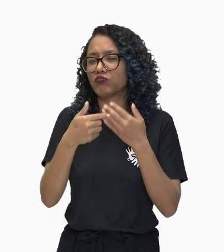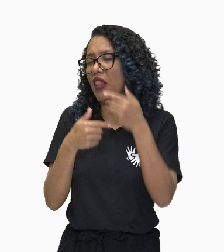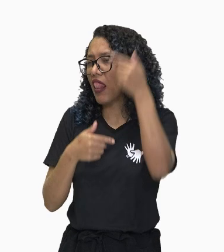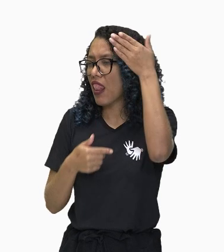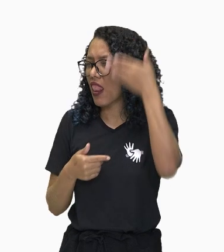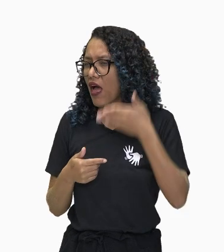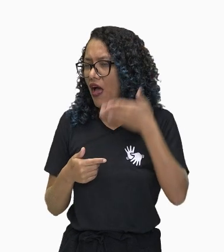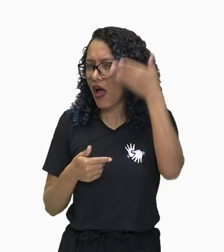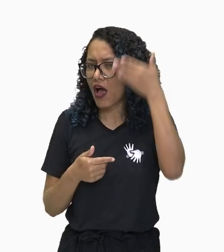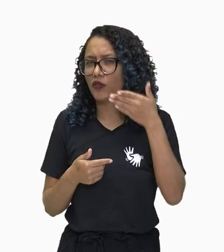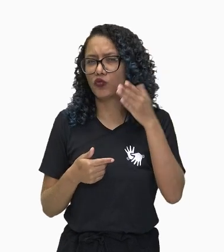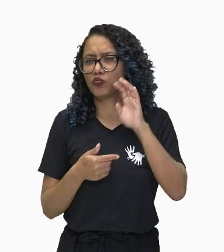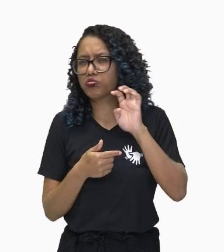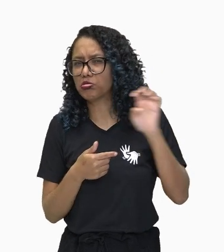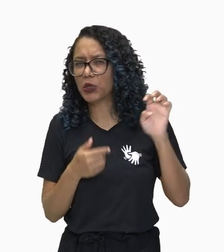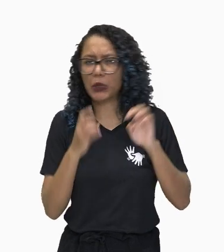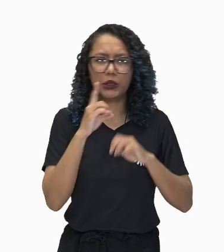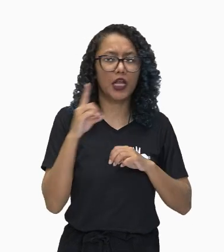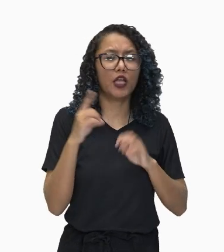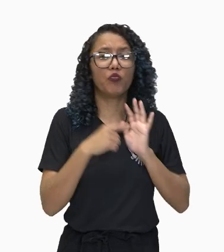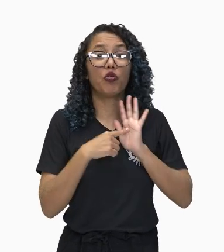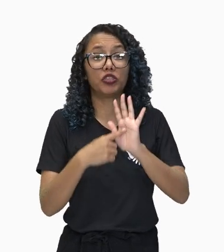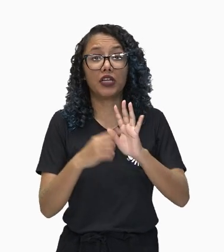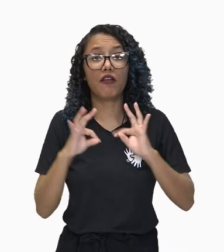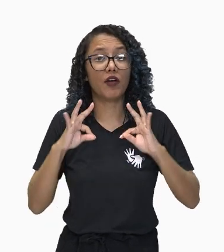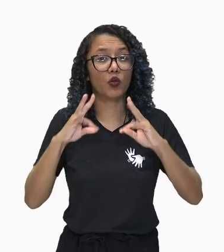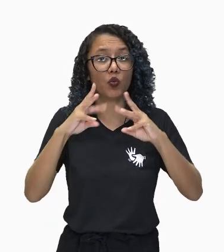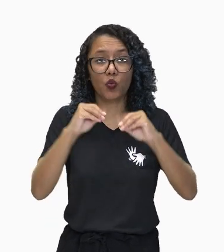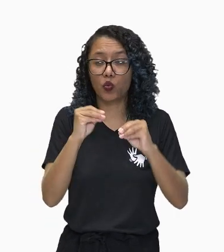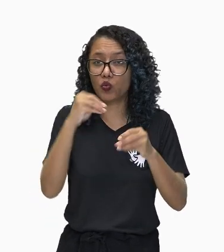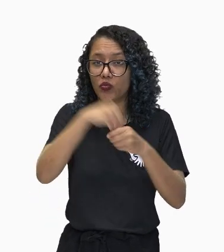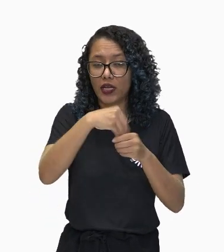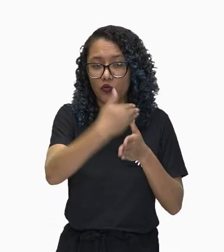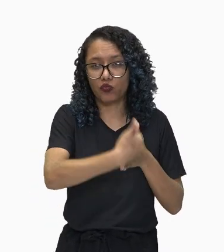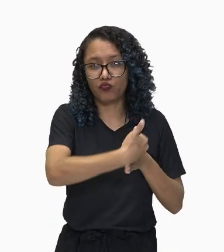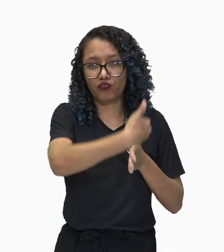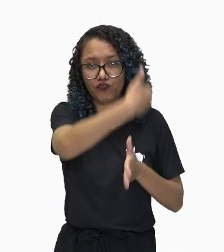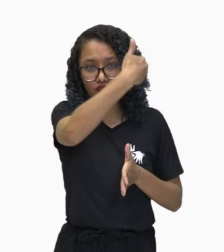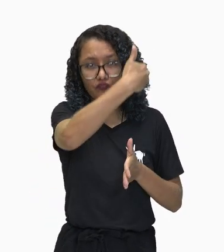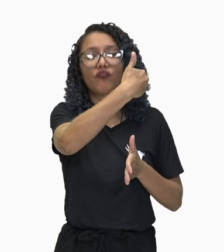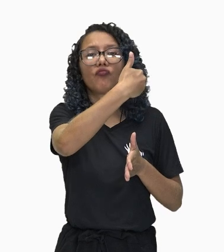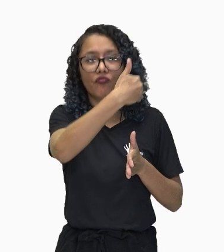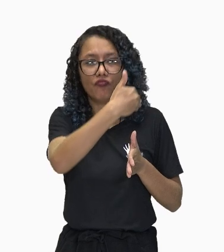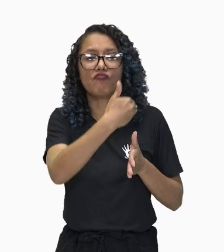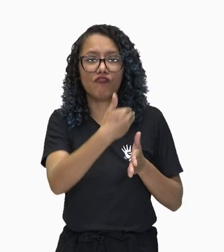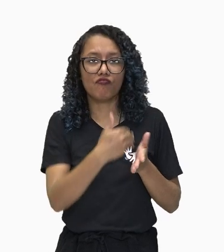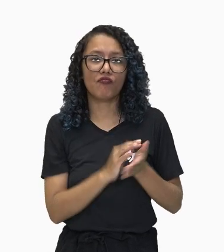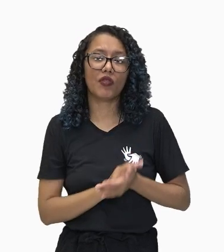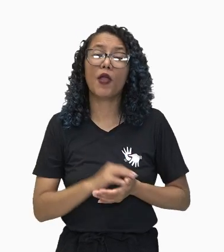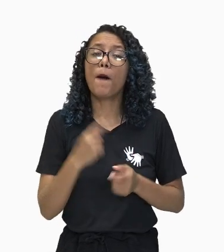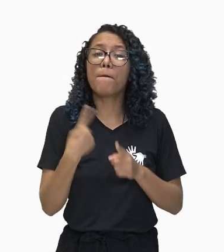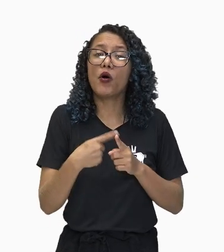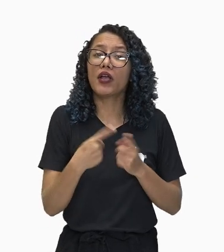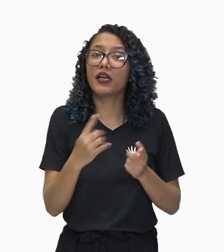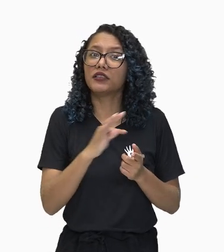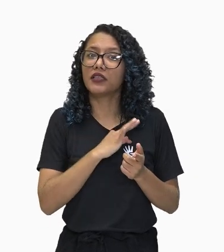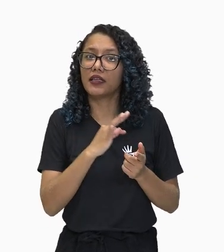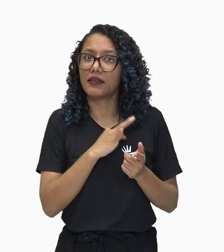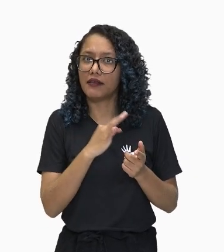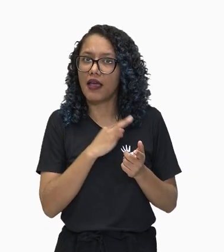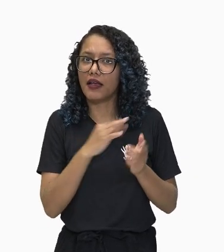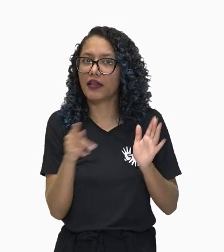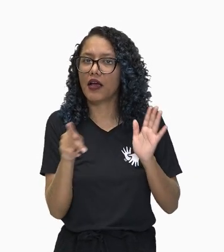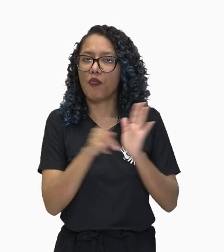artista cubista, ele trazia para a gente essa sensação de volume, justamente pela técnica que ele utilizava, essa representação